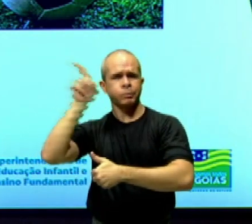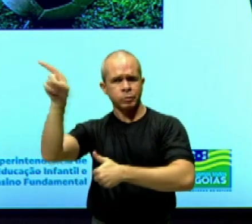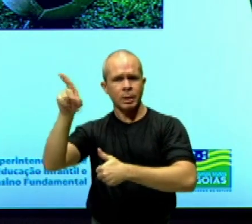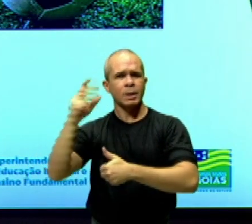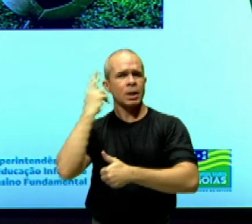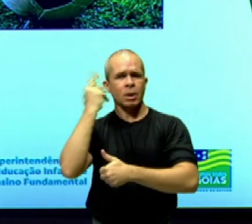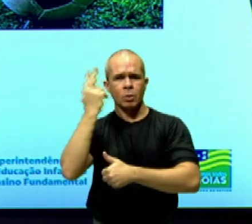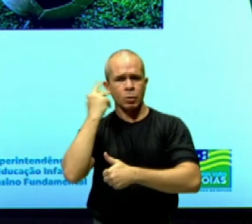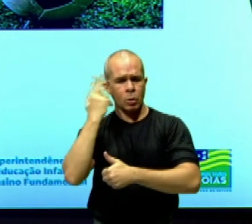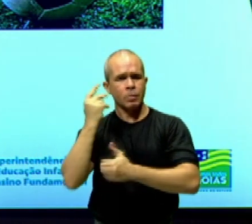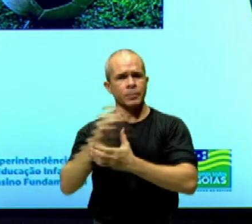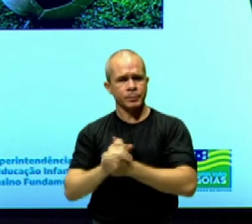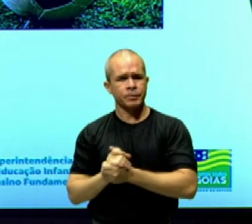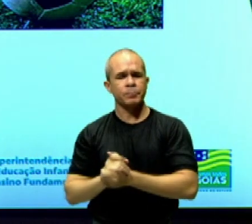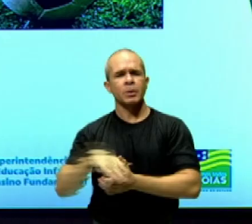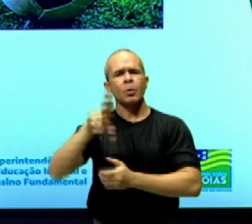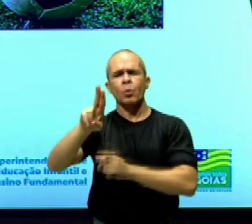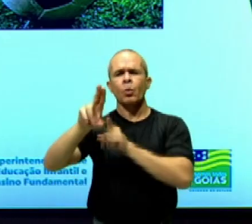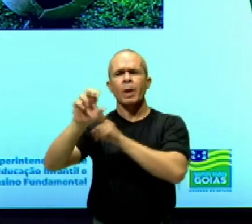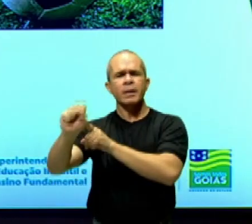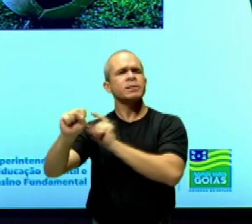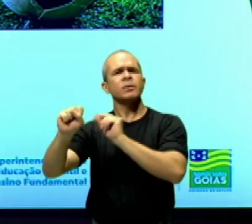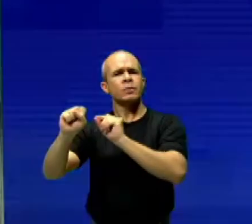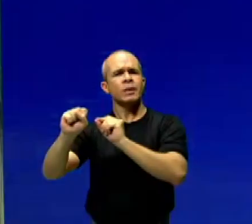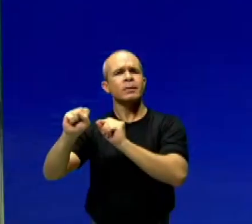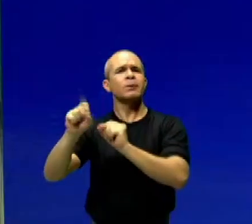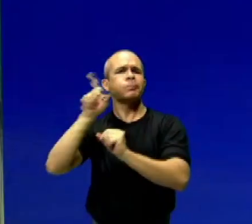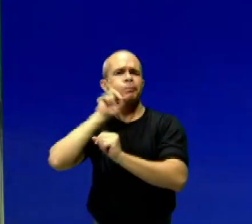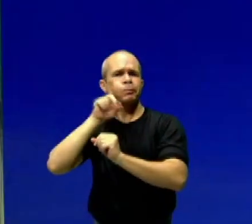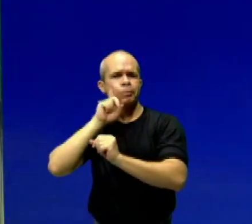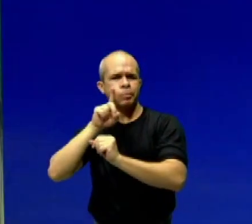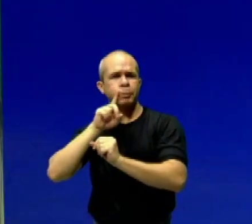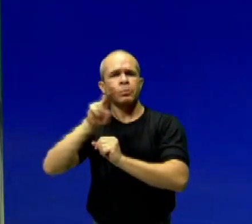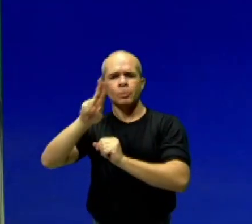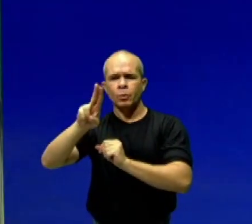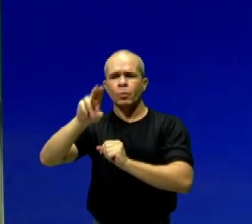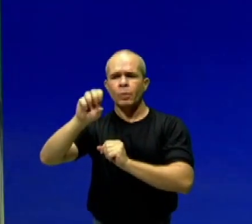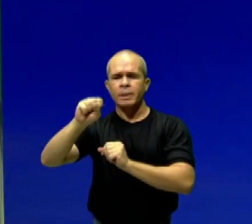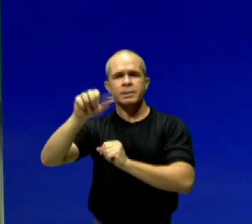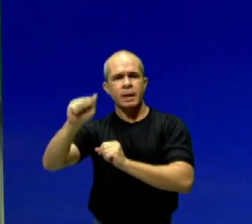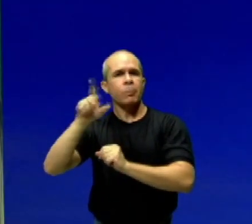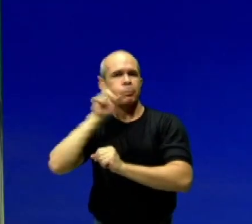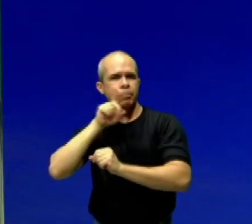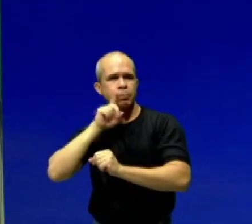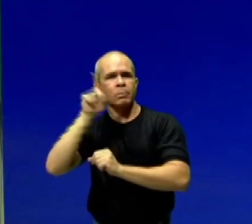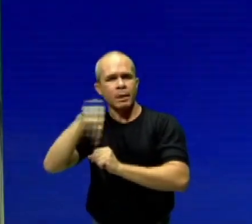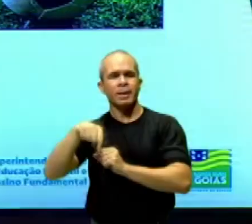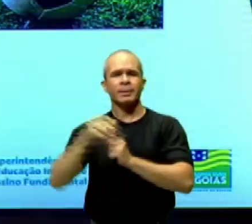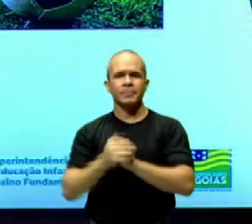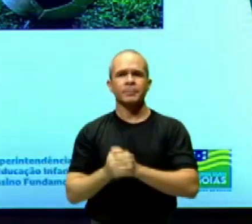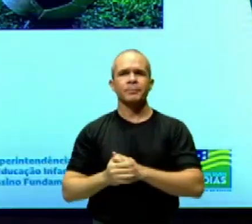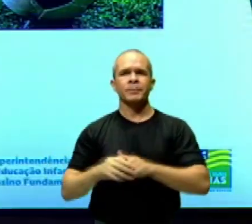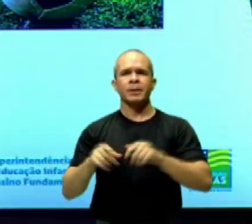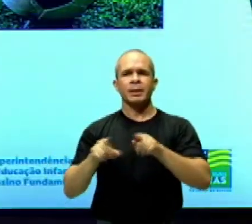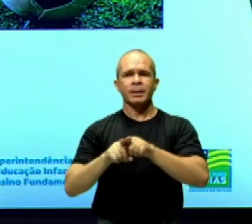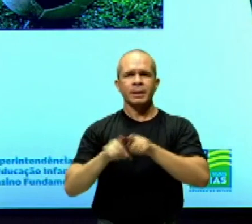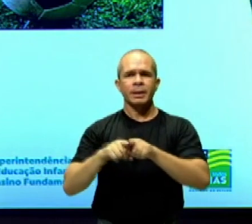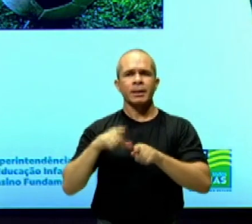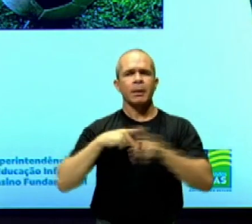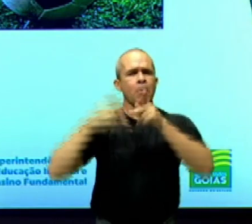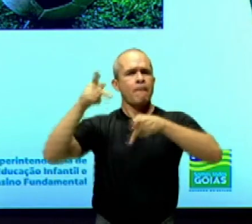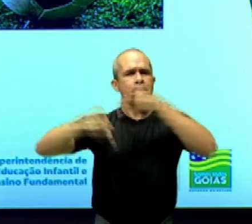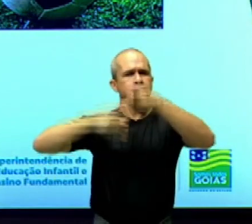outside the US. US, o que, que é? USA, né? Estados Unidos. Is the most